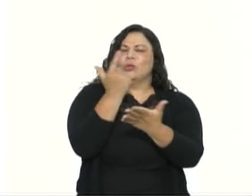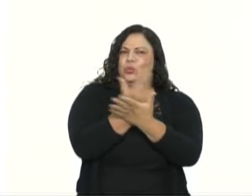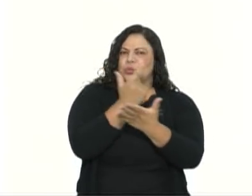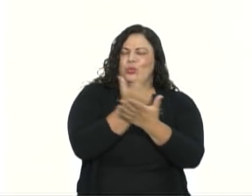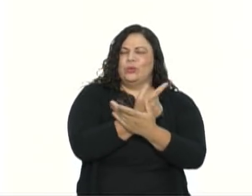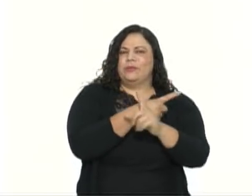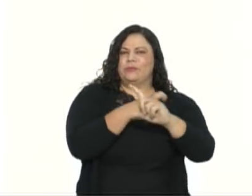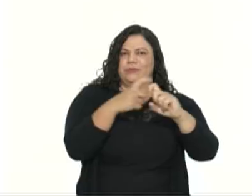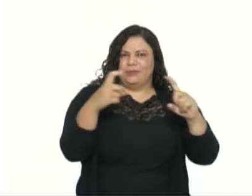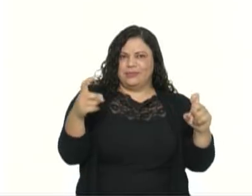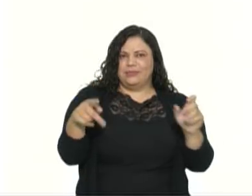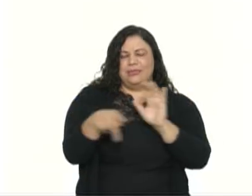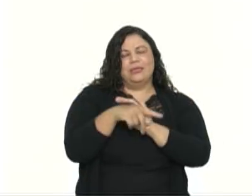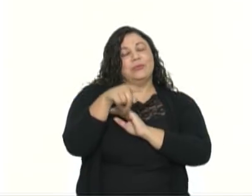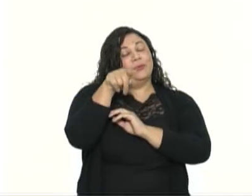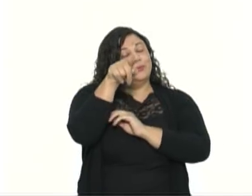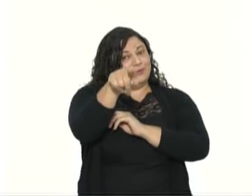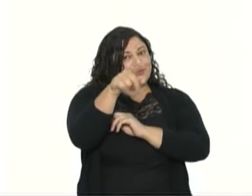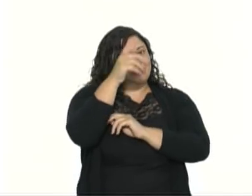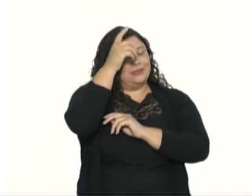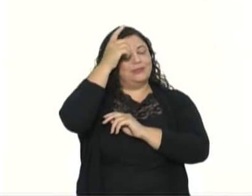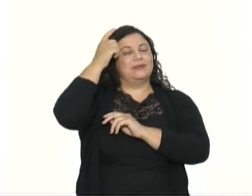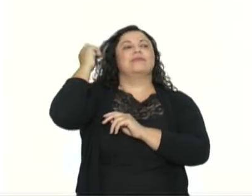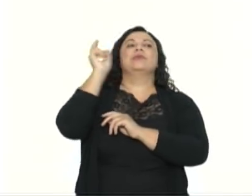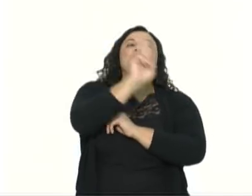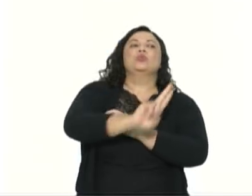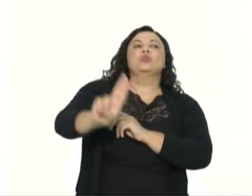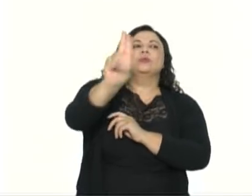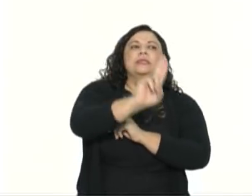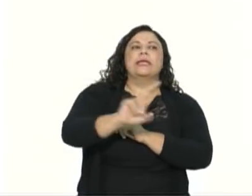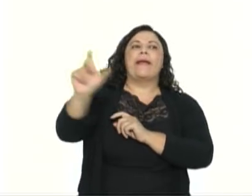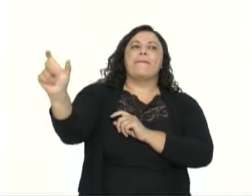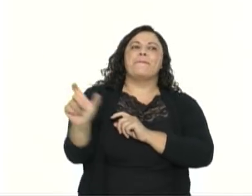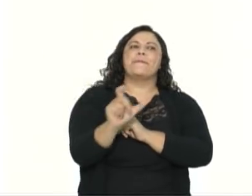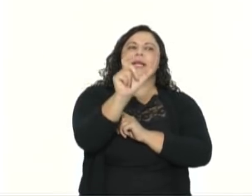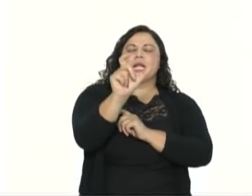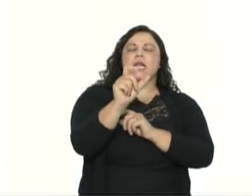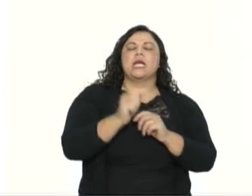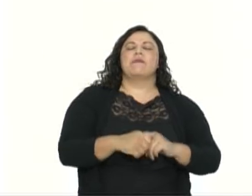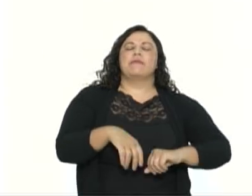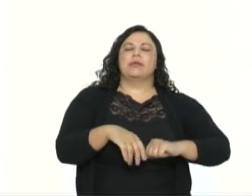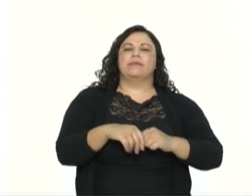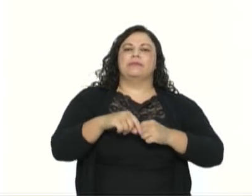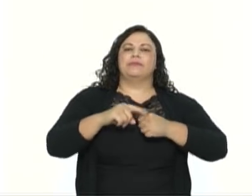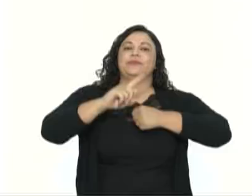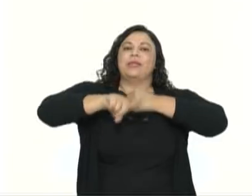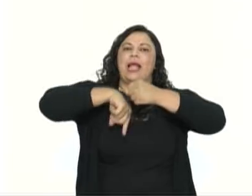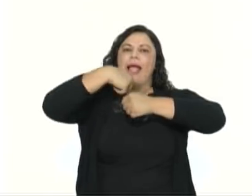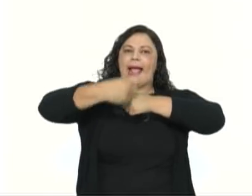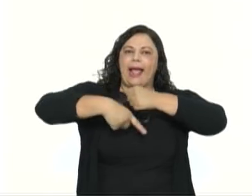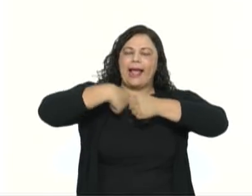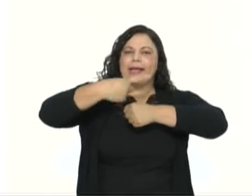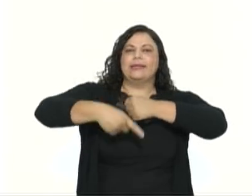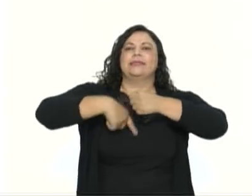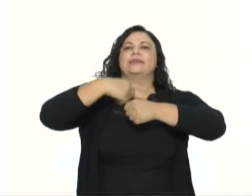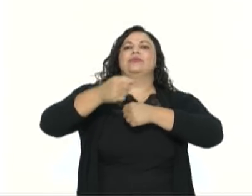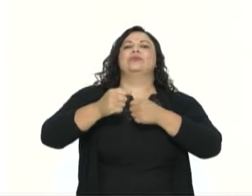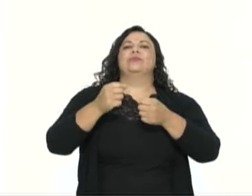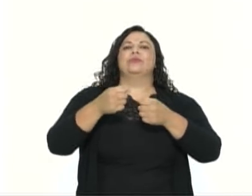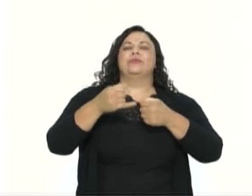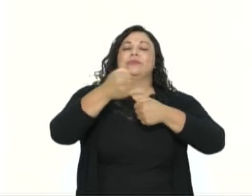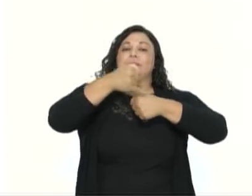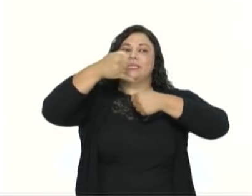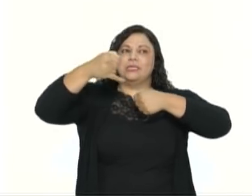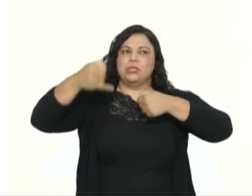vocês. Utilizando as palavras e expressões átomo, íon, molécula e substância iônica,